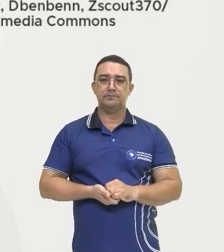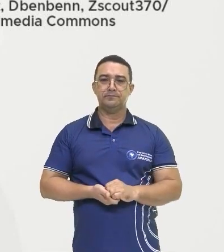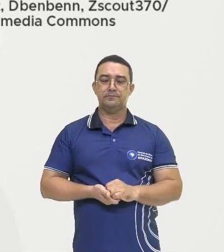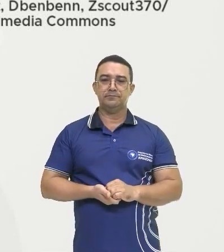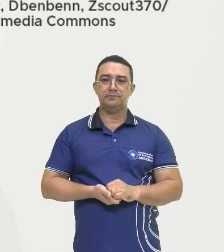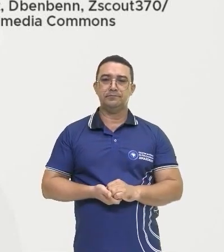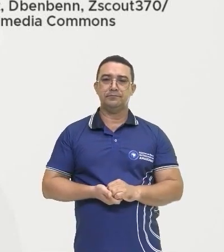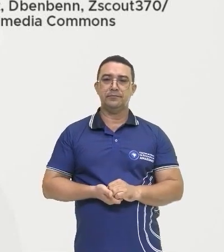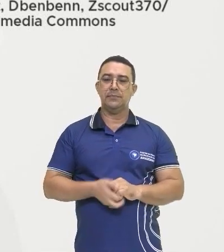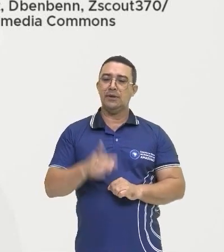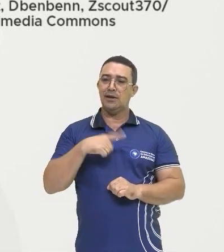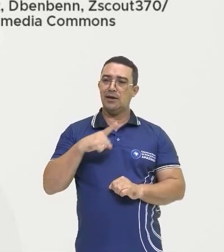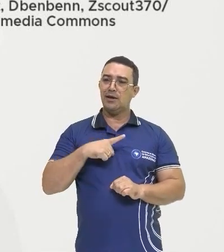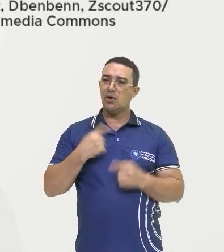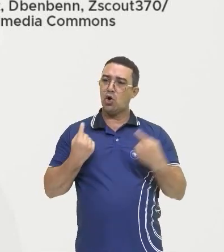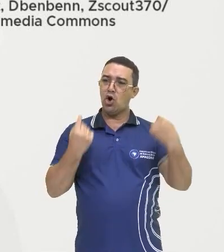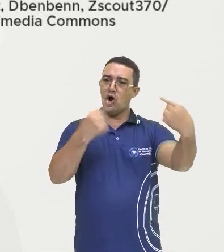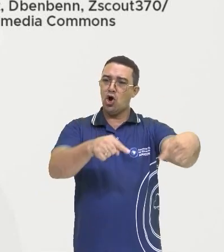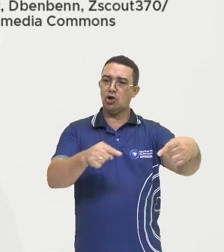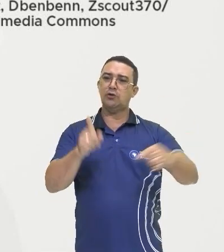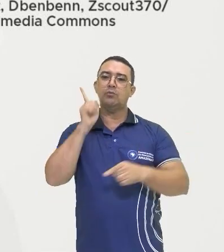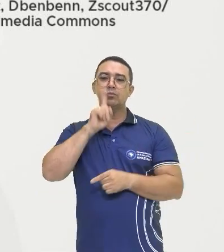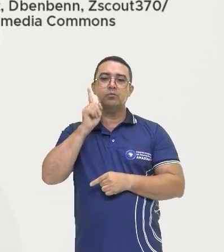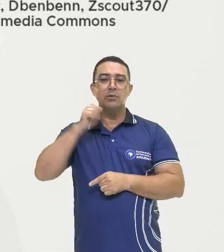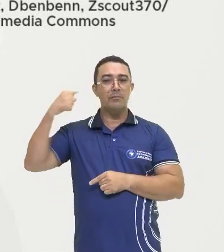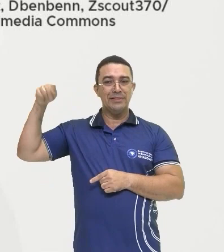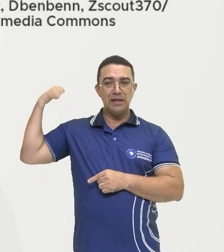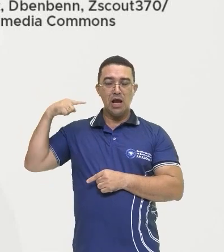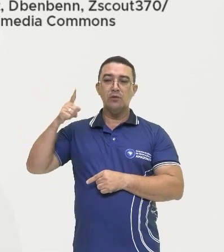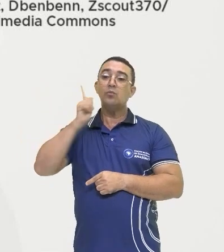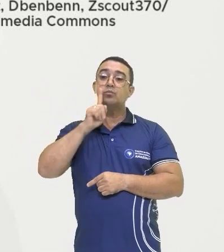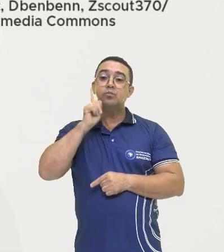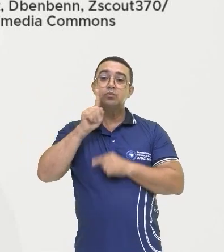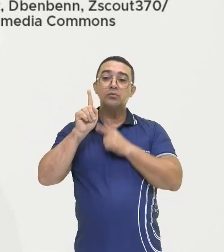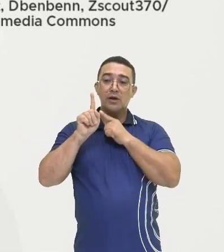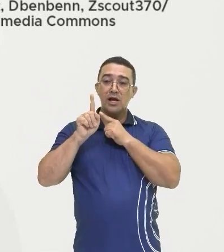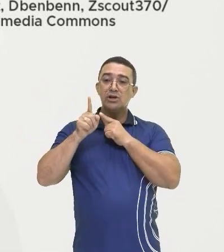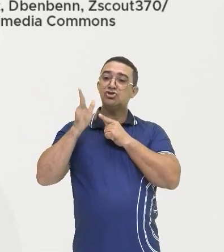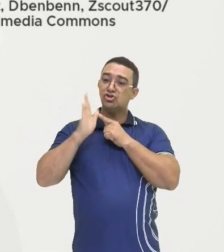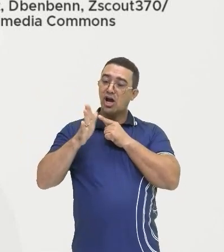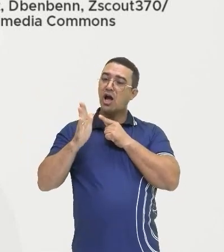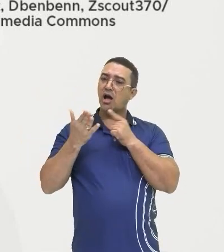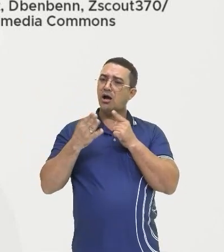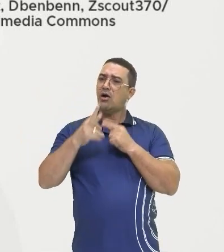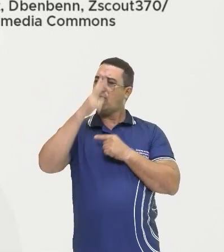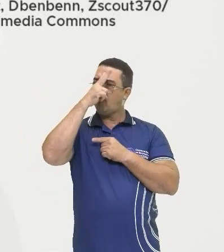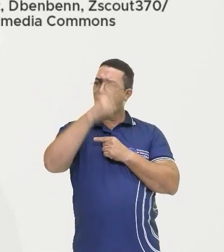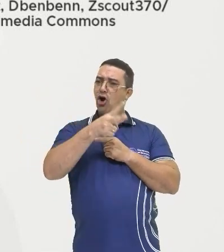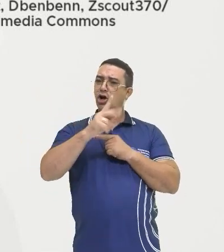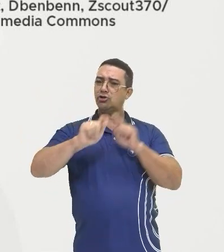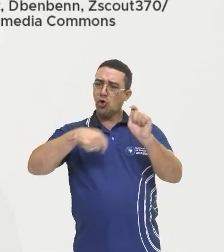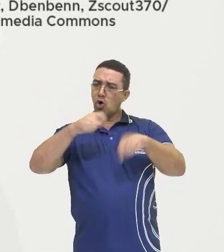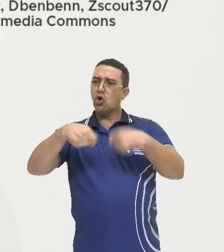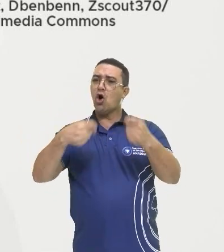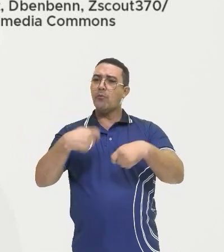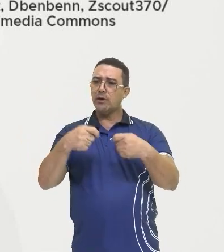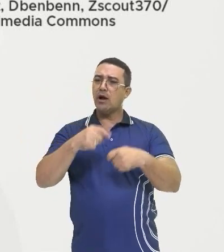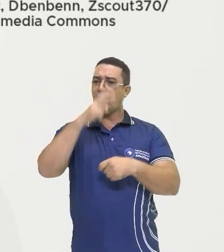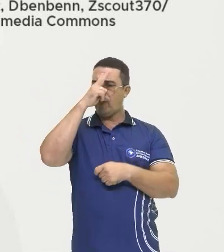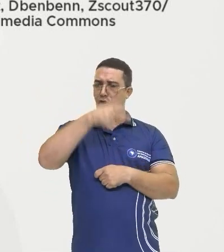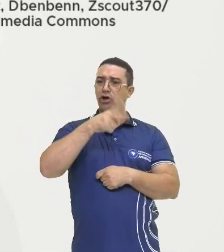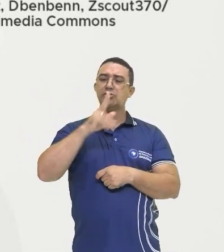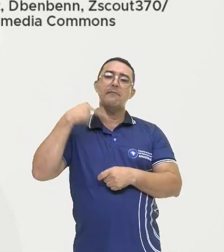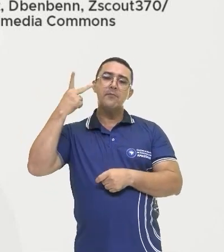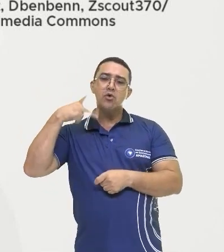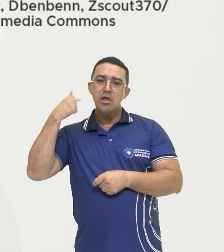fazer frente aos Estados Unidos, que já havia nesse momento aqui, né, claro, se consolidado como a grande potência econômica,